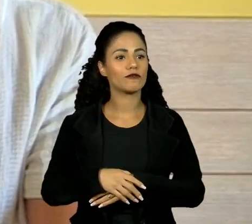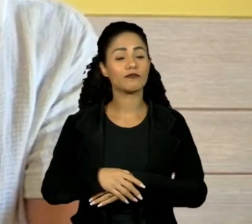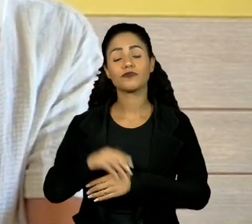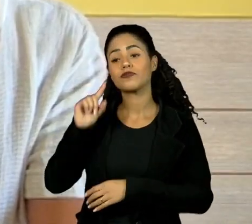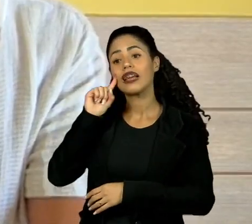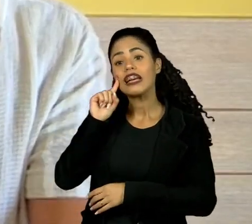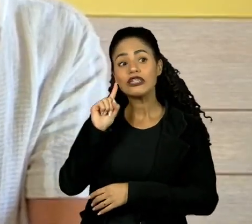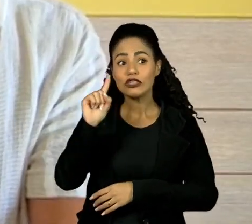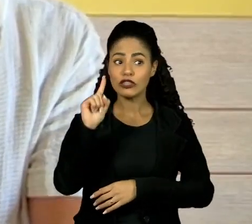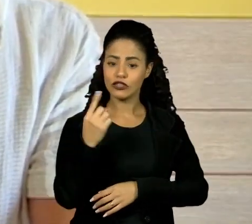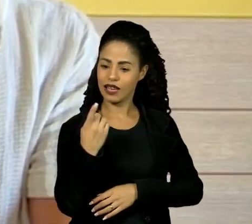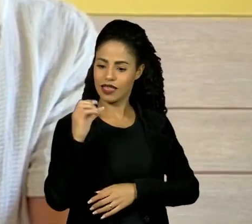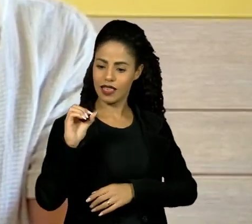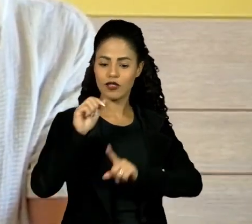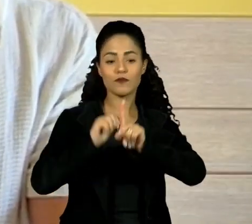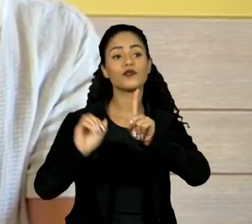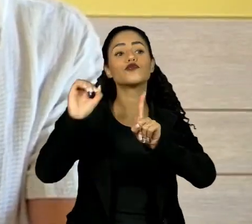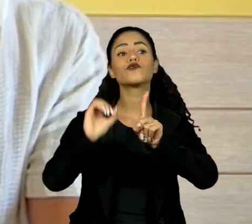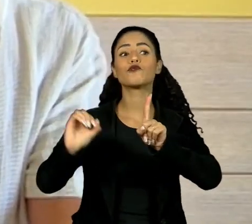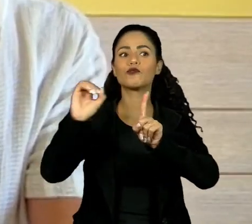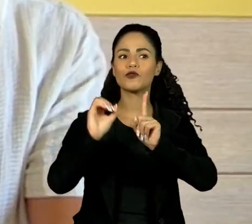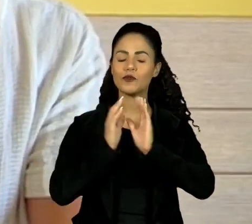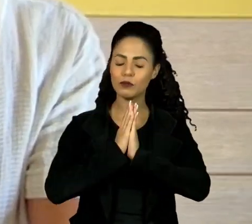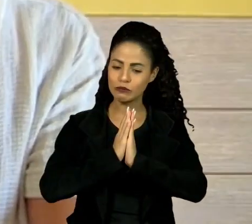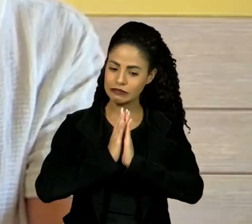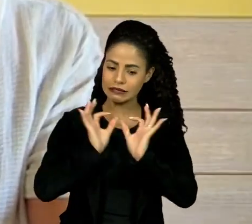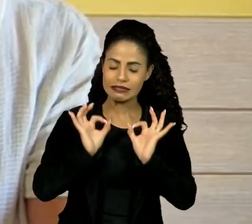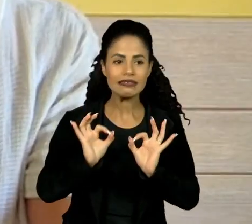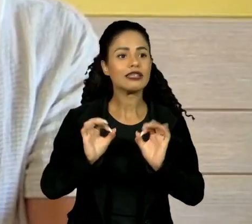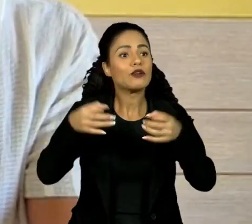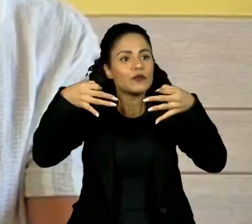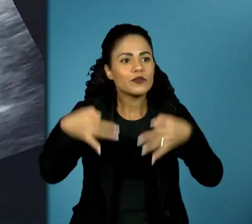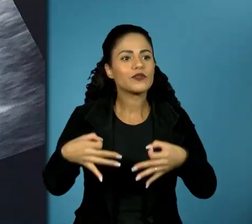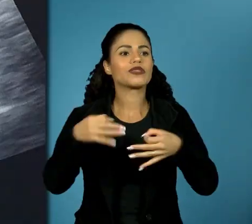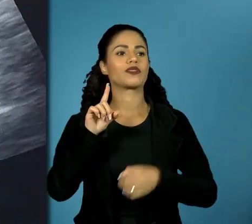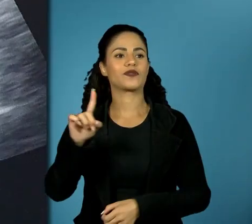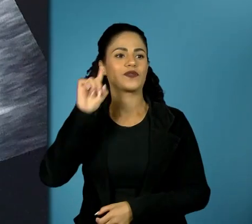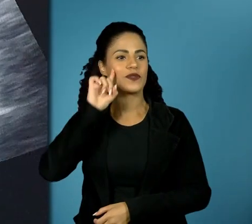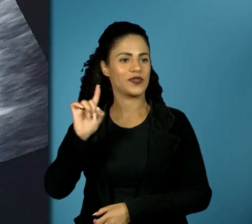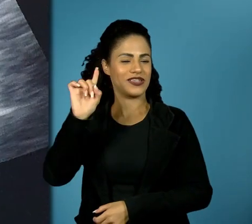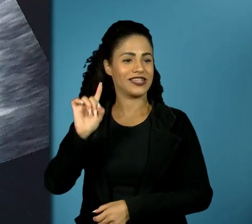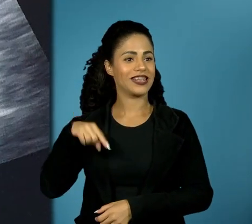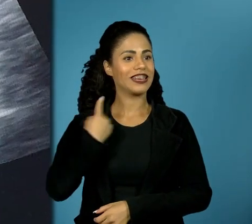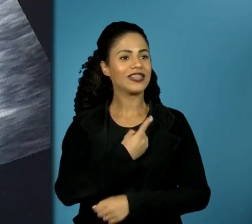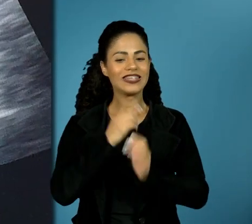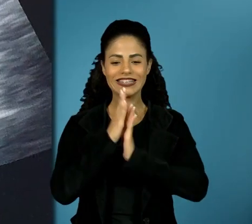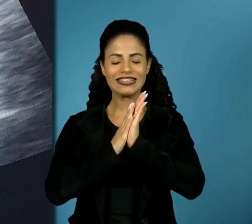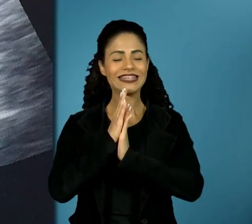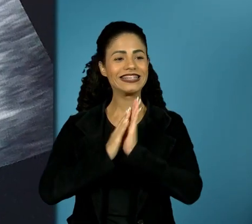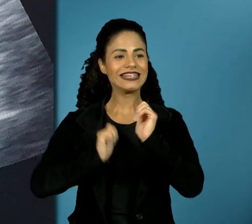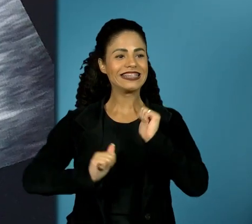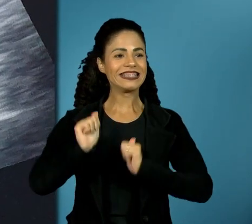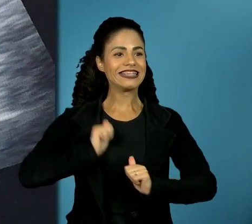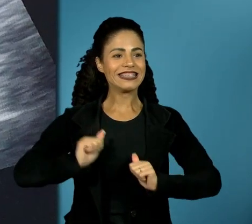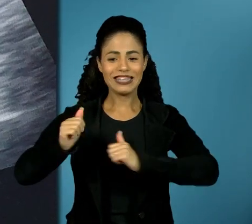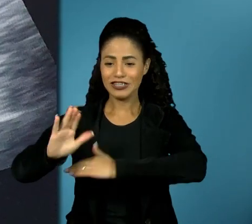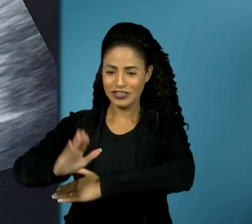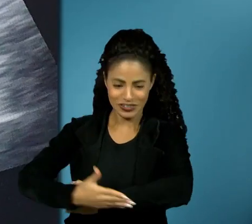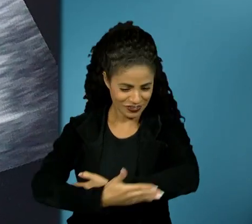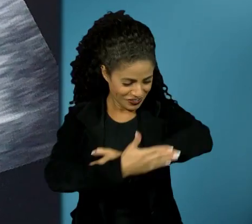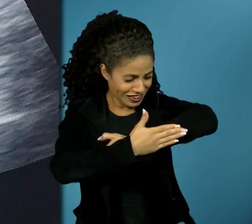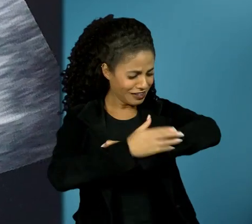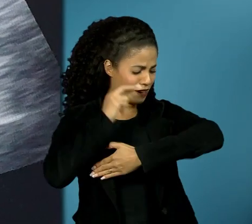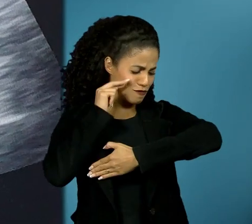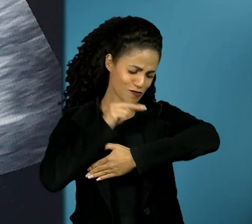dia 10 de outubro, né? Se tudo correr bem, é para ser nessa data. E a gente não vê a hora de pegar ele no colo, de